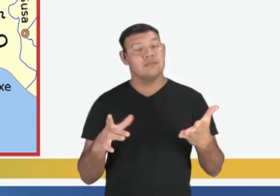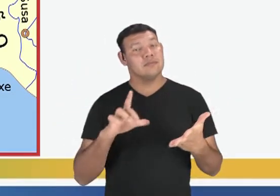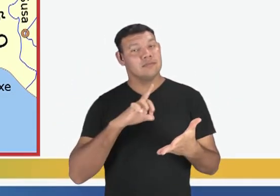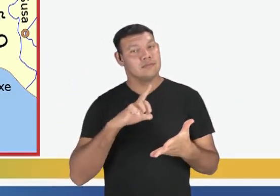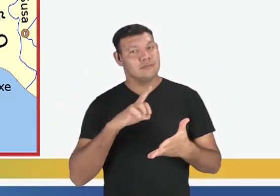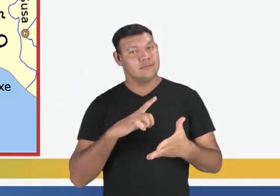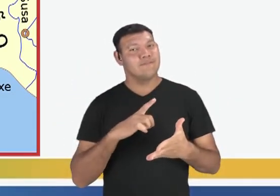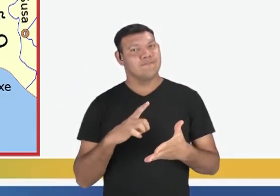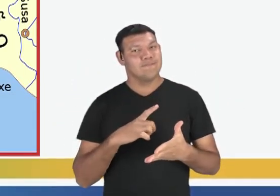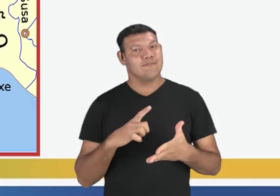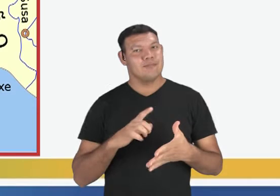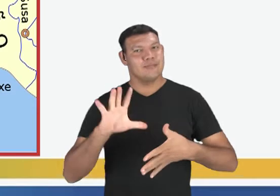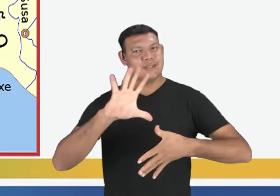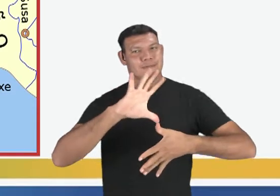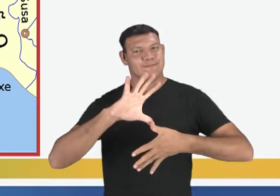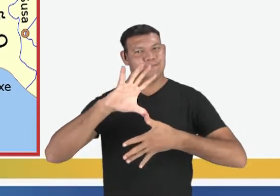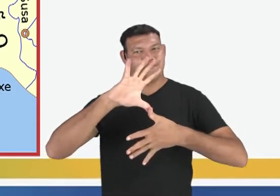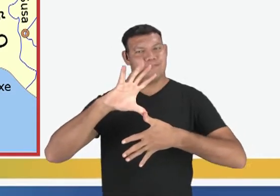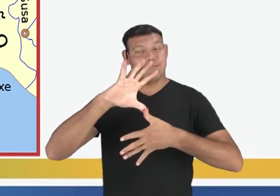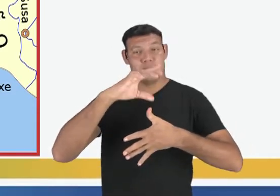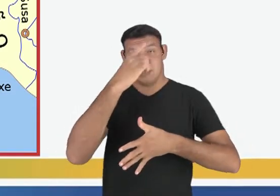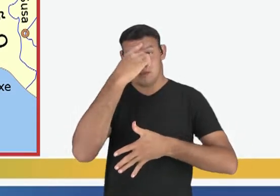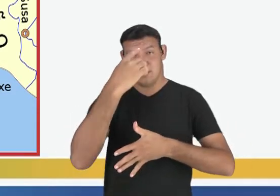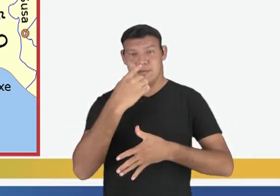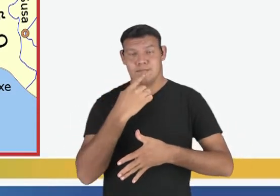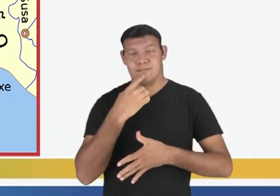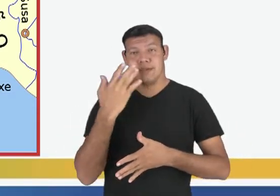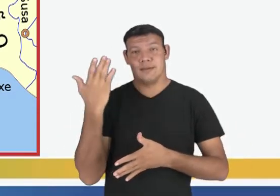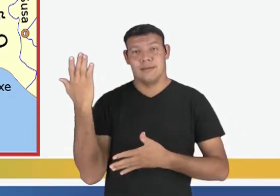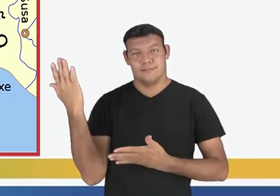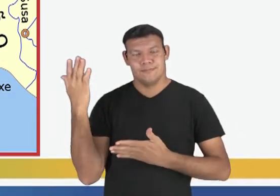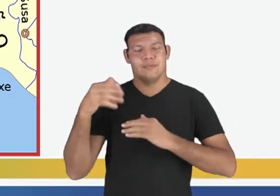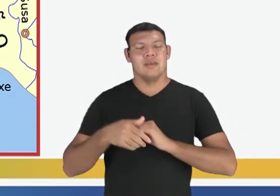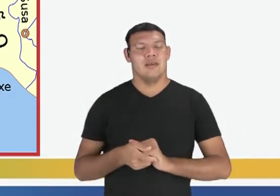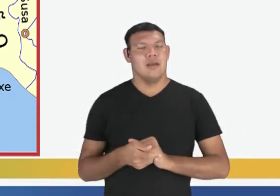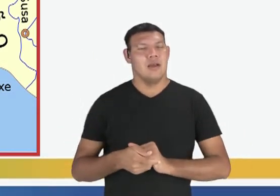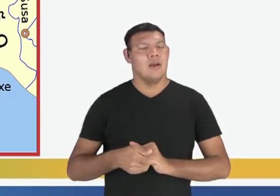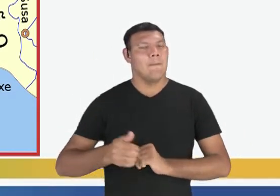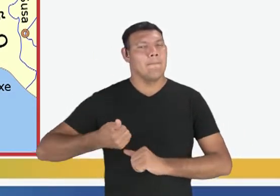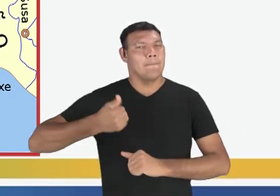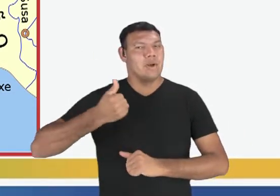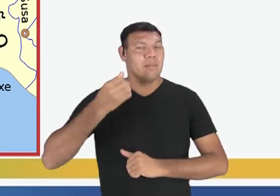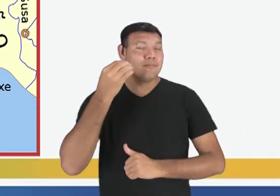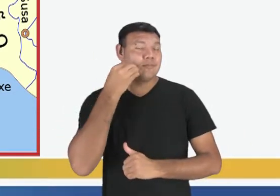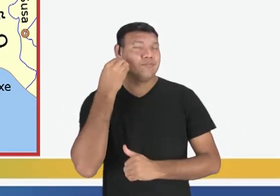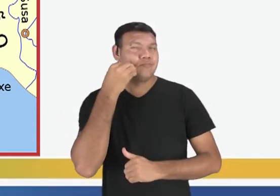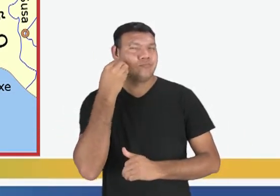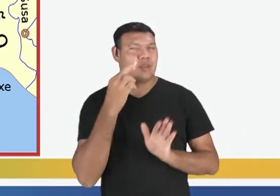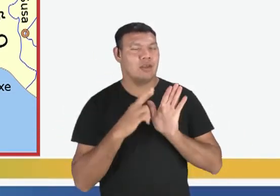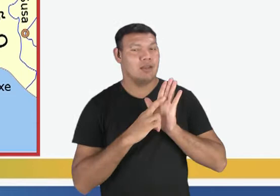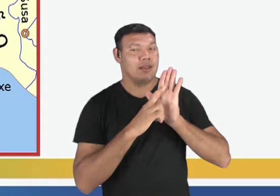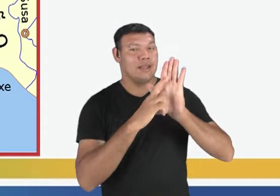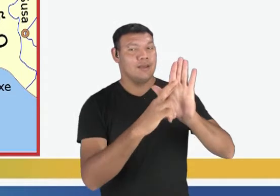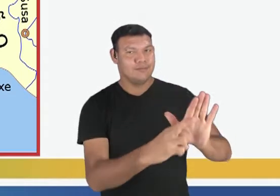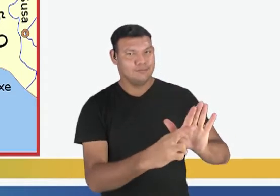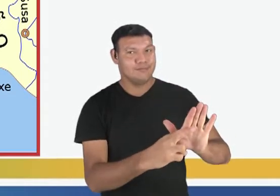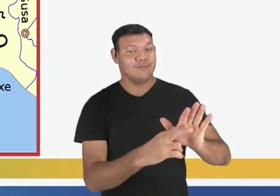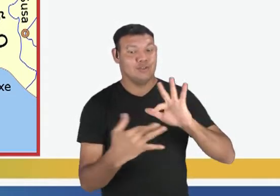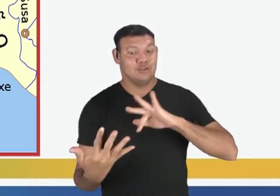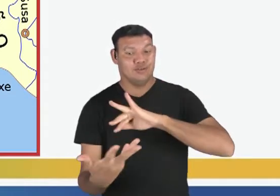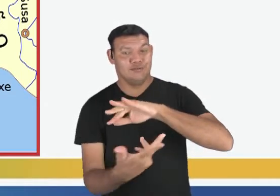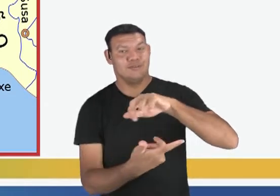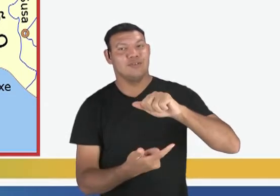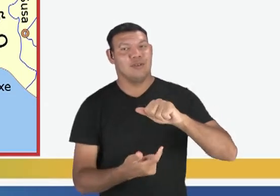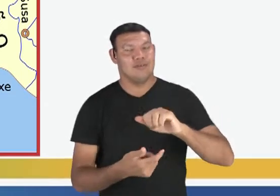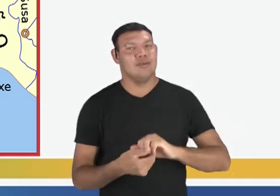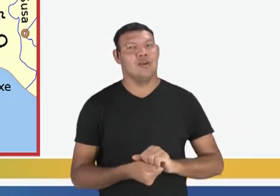temos, nessa imagem aí, a primeira tentativa de representar o mundo, que foi pelos babilônicos.